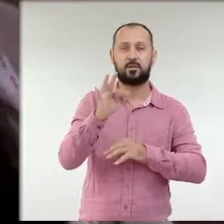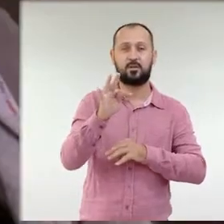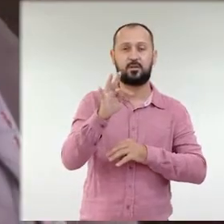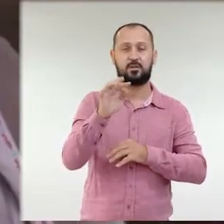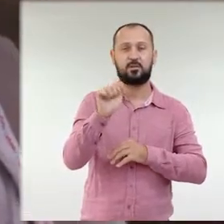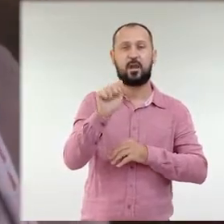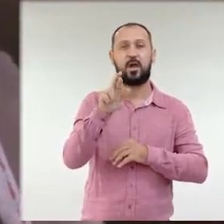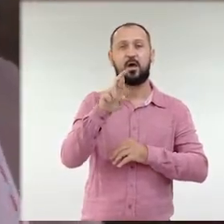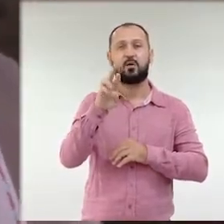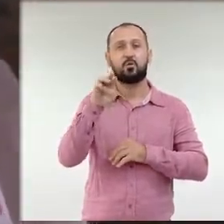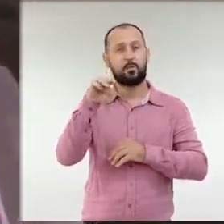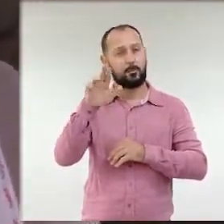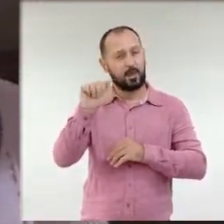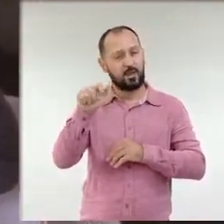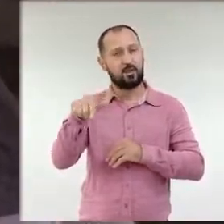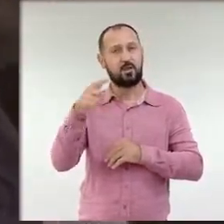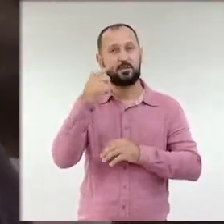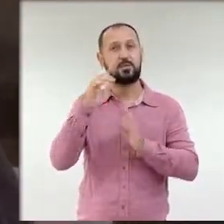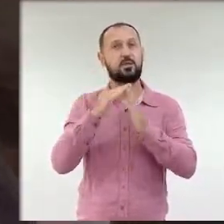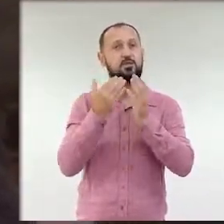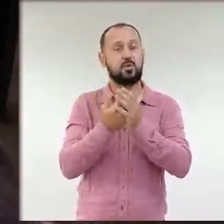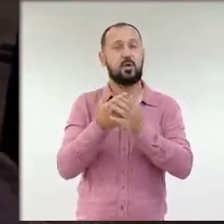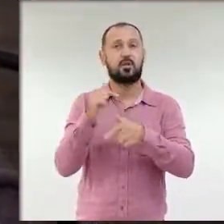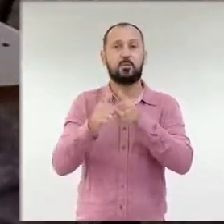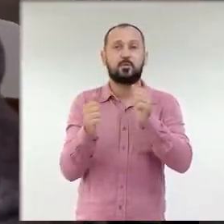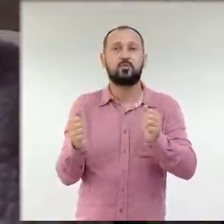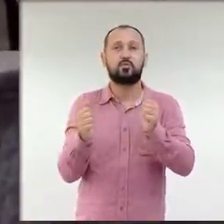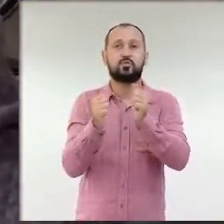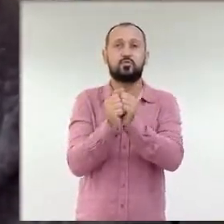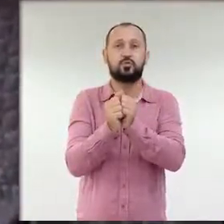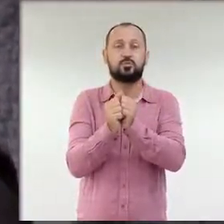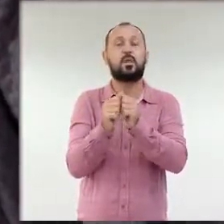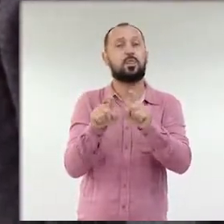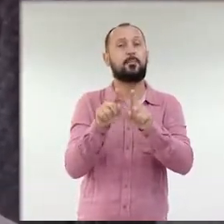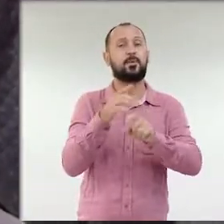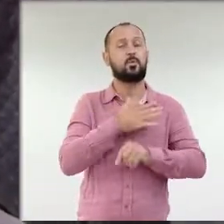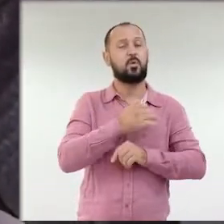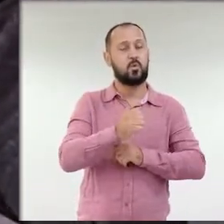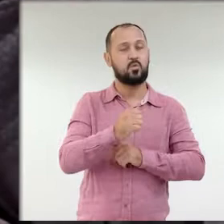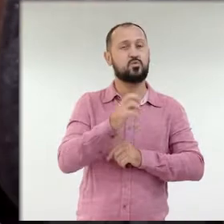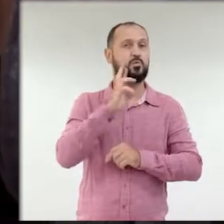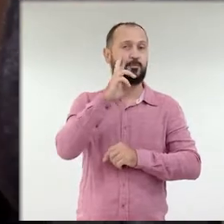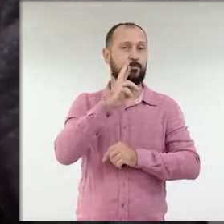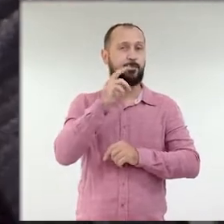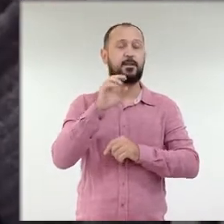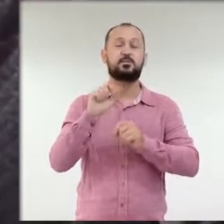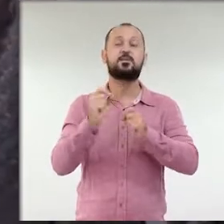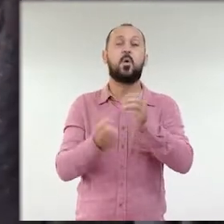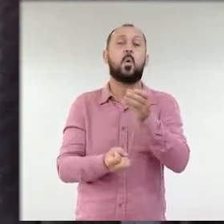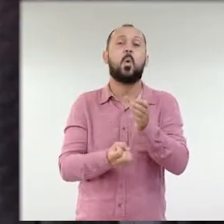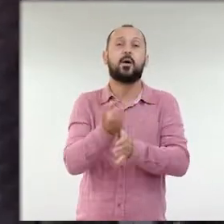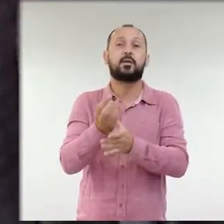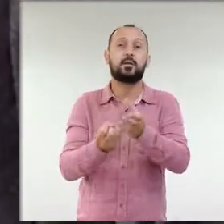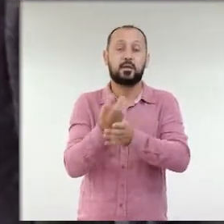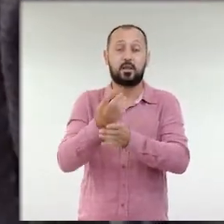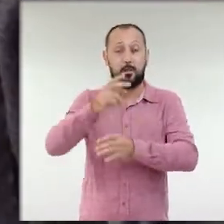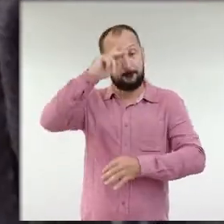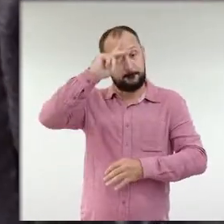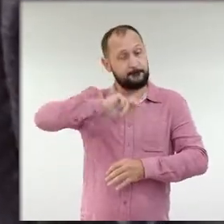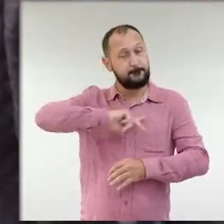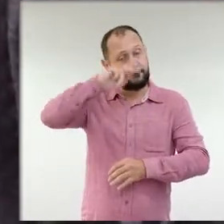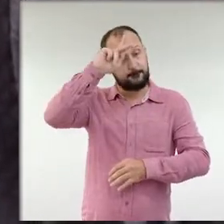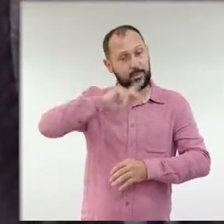Manuel Bonifácio. E essa escola está trabalhando com a gente agora no Agosto Lilás também. Eles estão produzindo, por